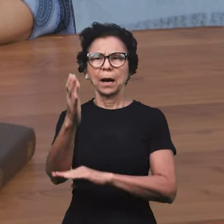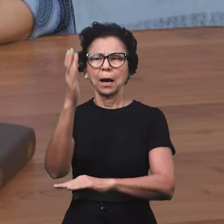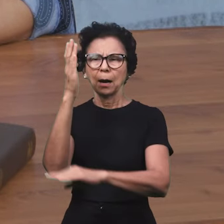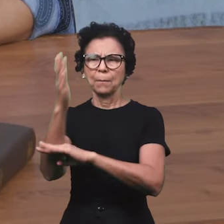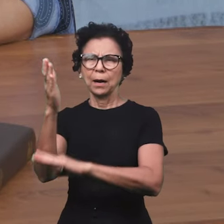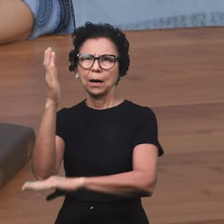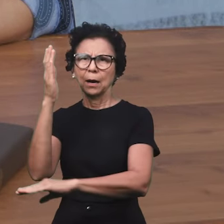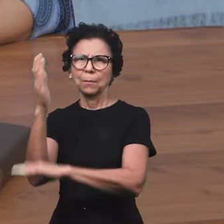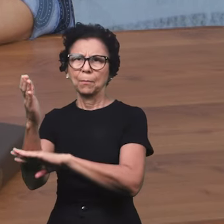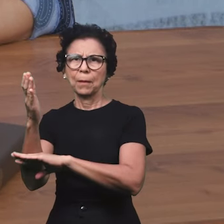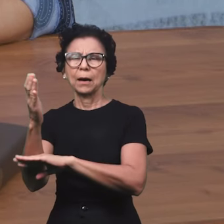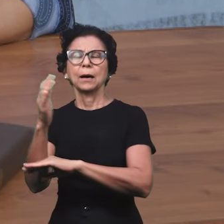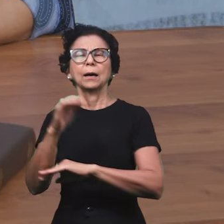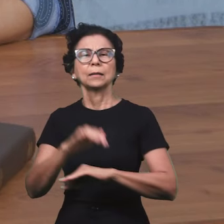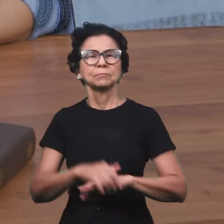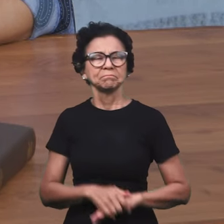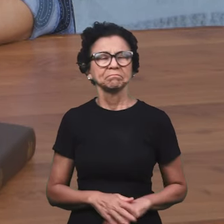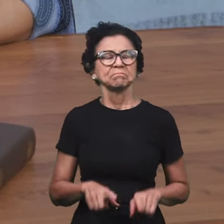montanha, como também